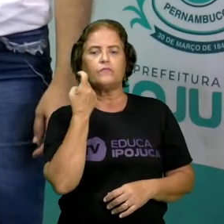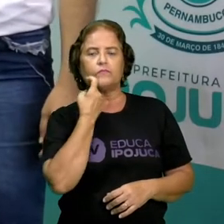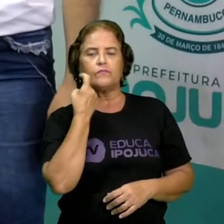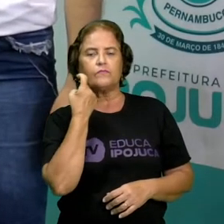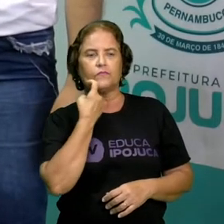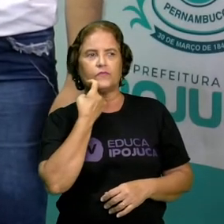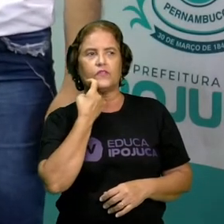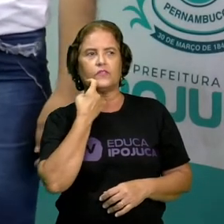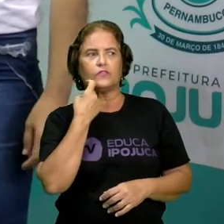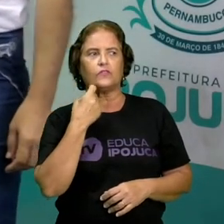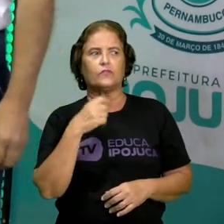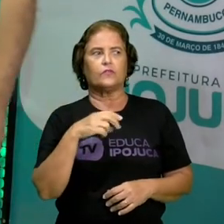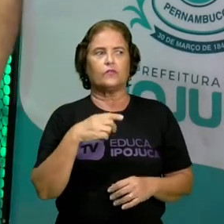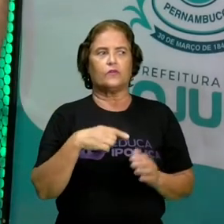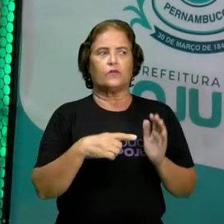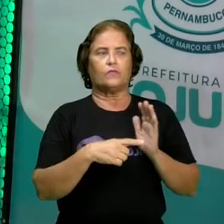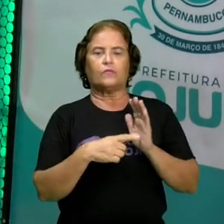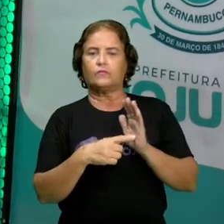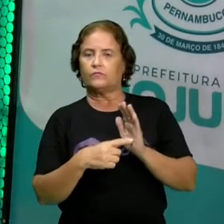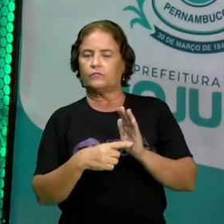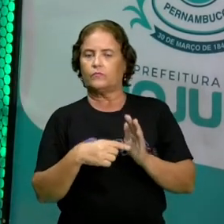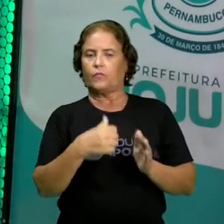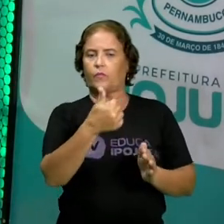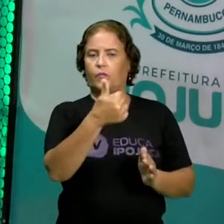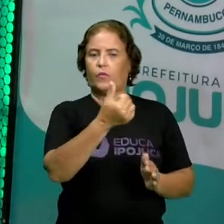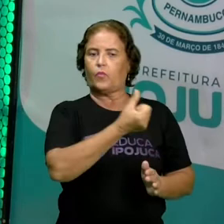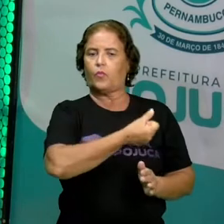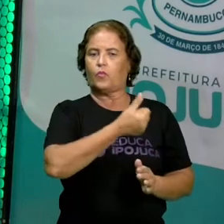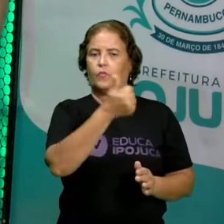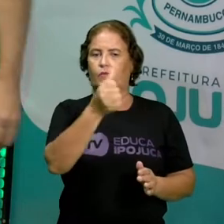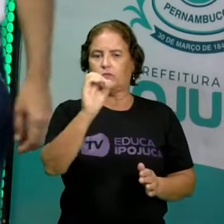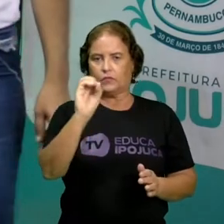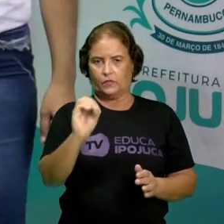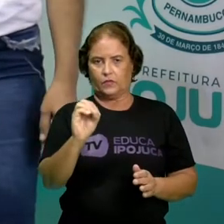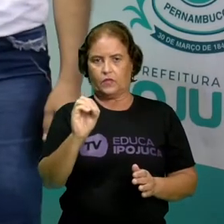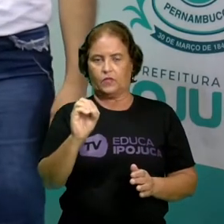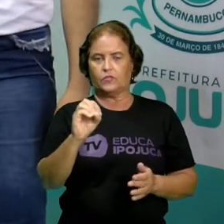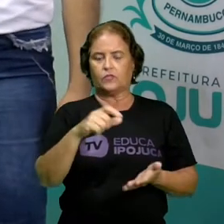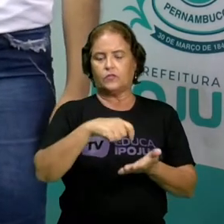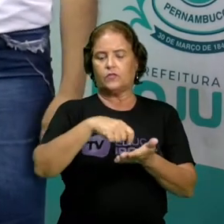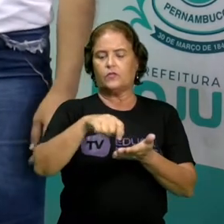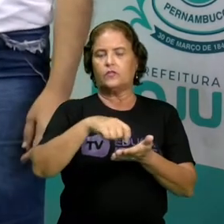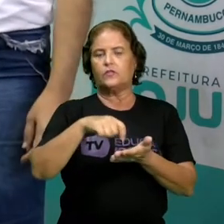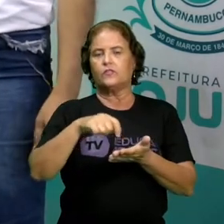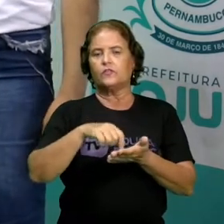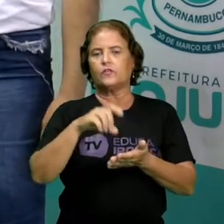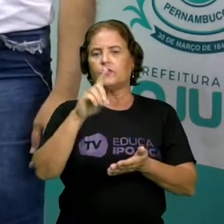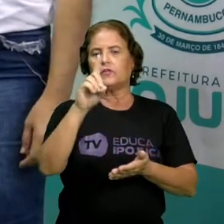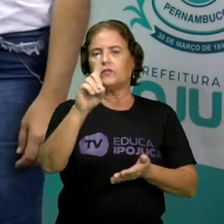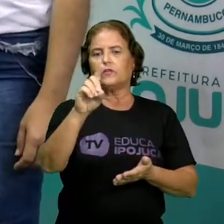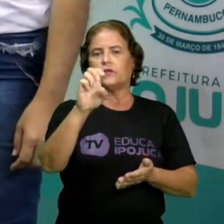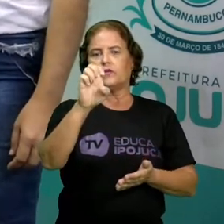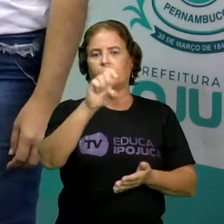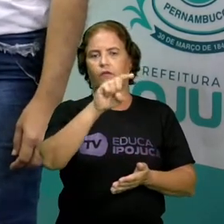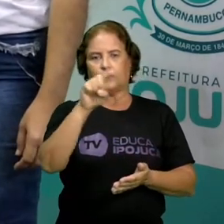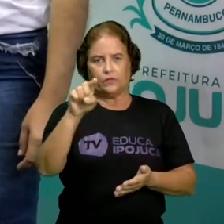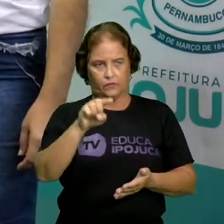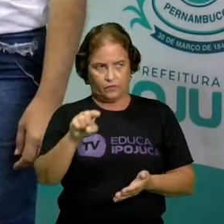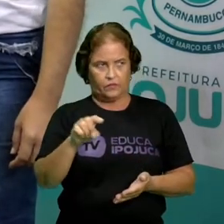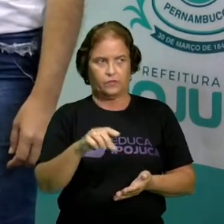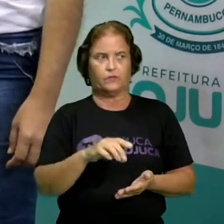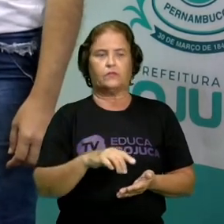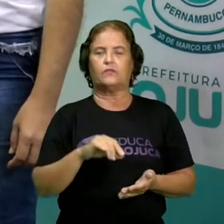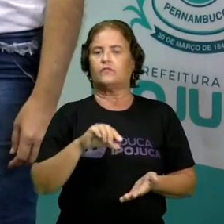peixinhos, que é representado pelo numeral 10. E aqui está escrita do número 10.